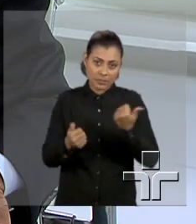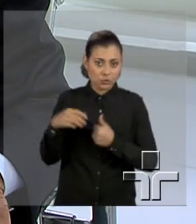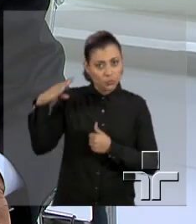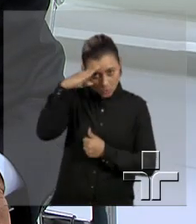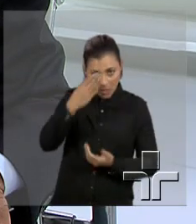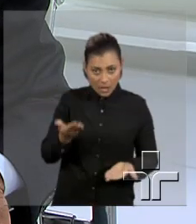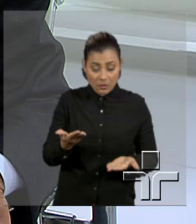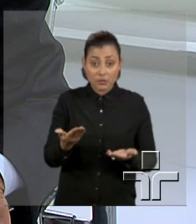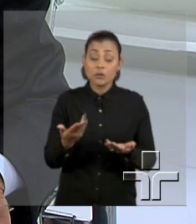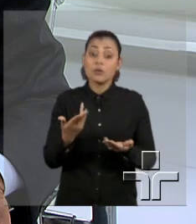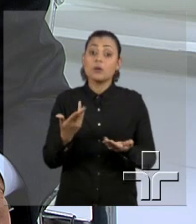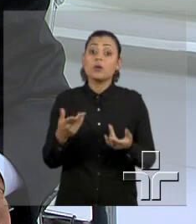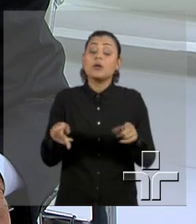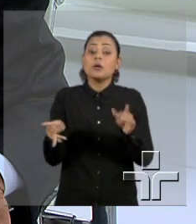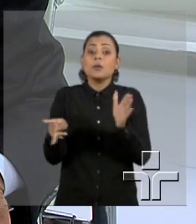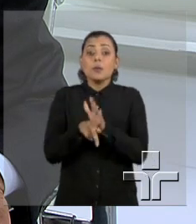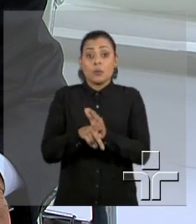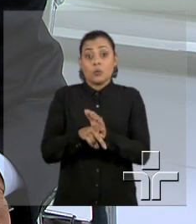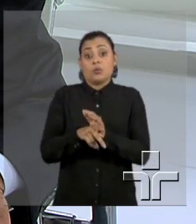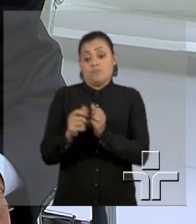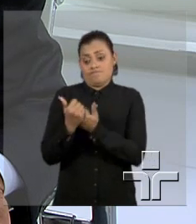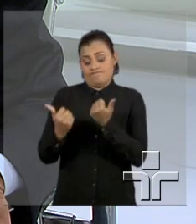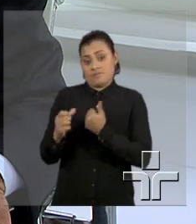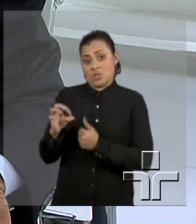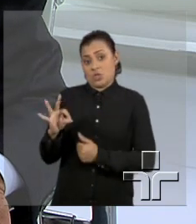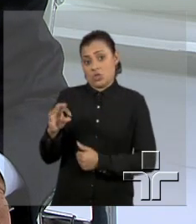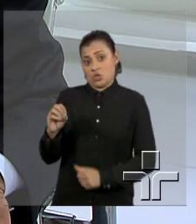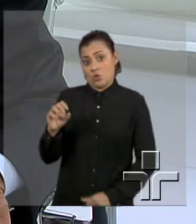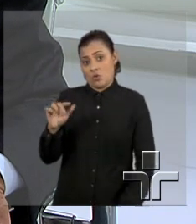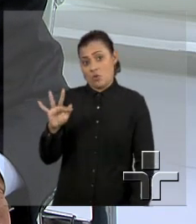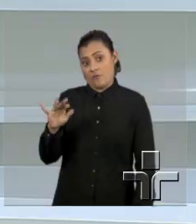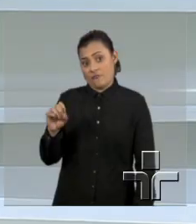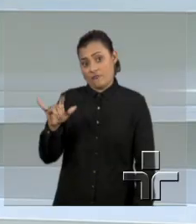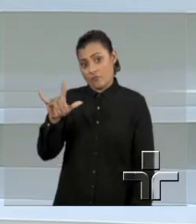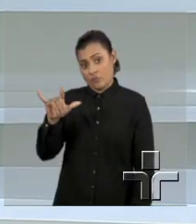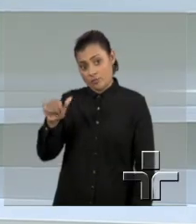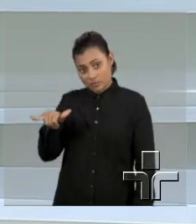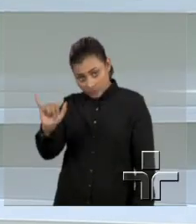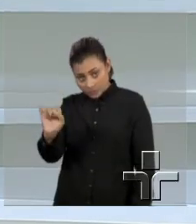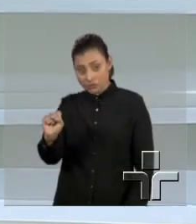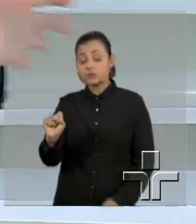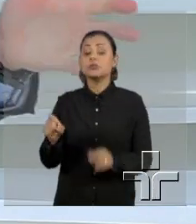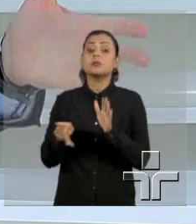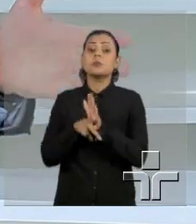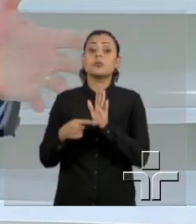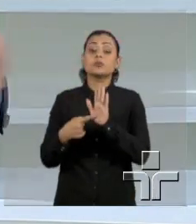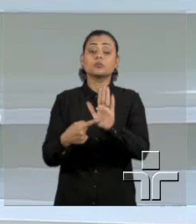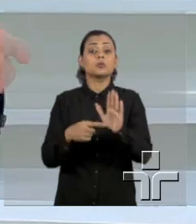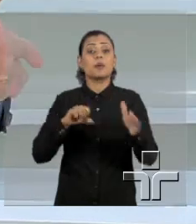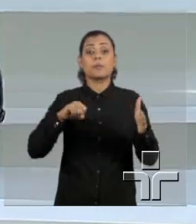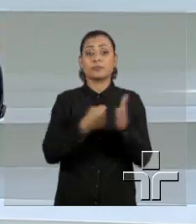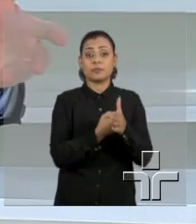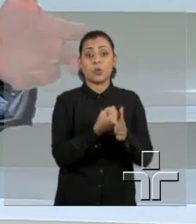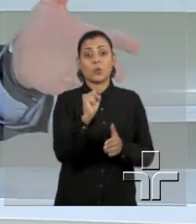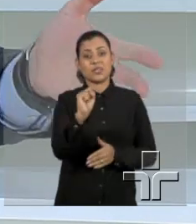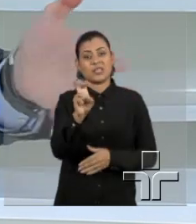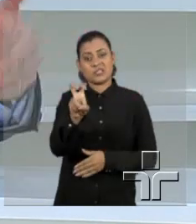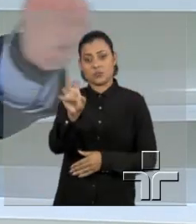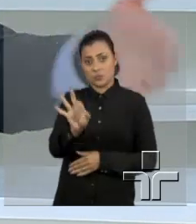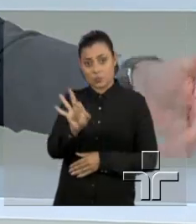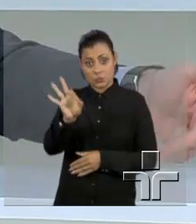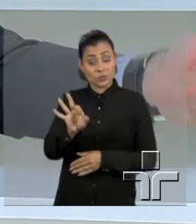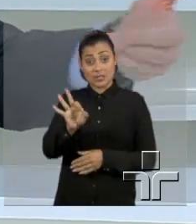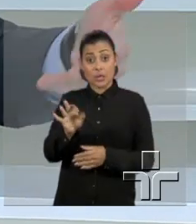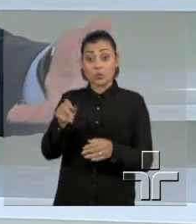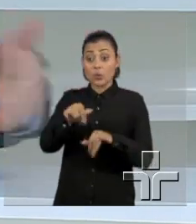equidistância, o ministro Toffoli, voltando um pouquinho na questão do Flávio Bolsonaro, deu uma liminar que paralisou 85%, talvez, as investigações